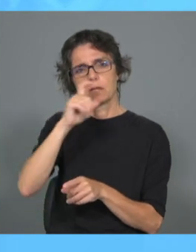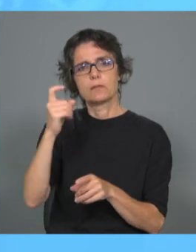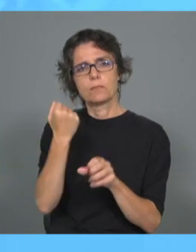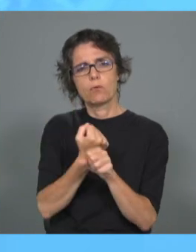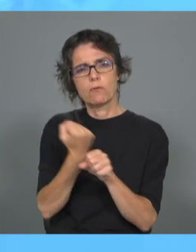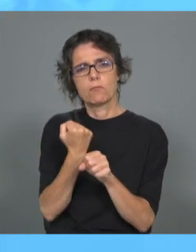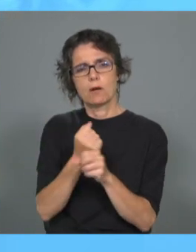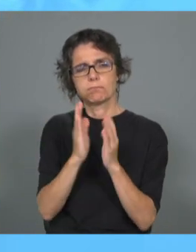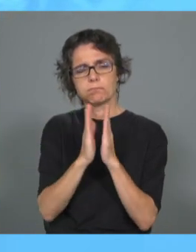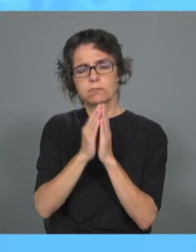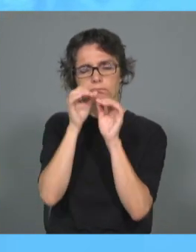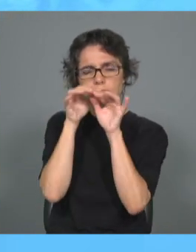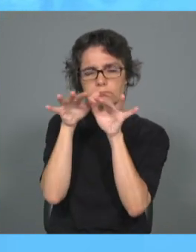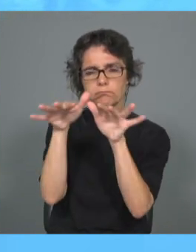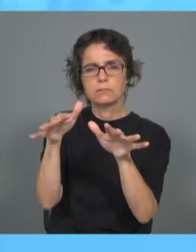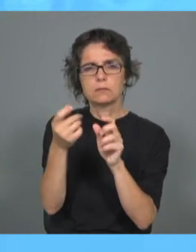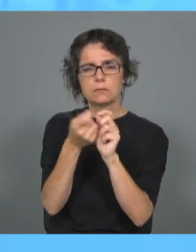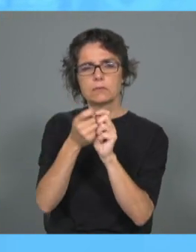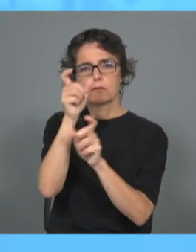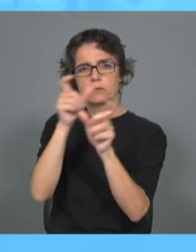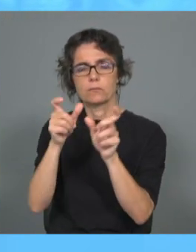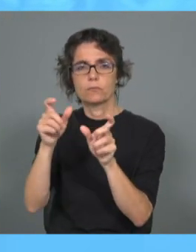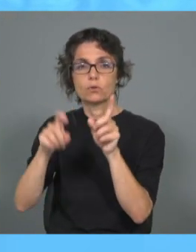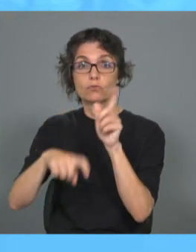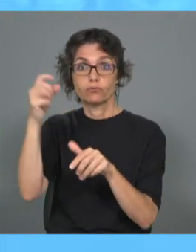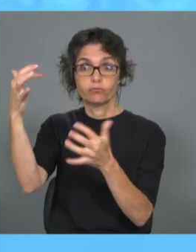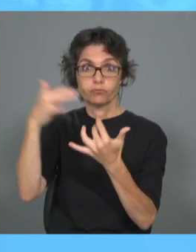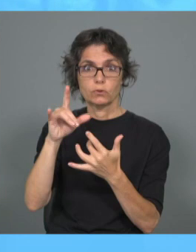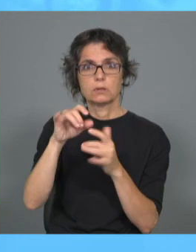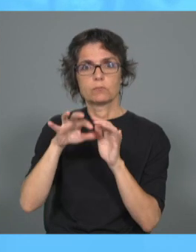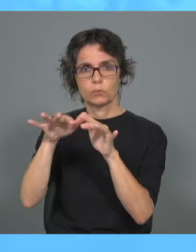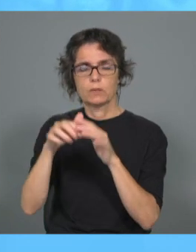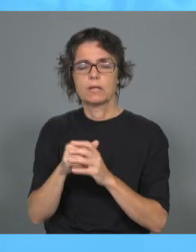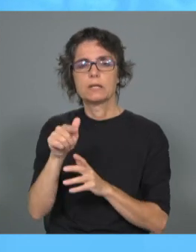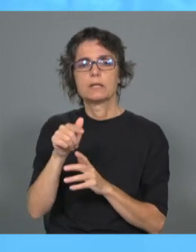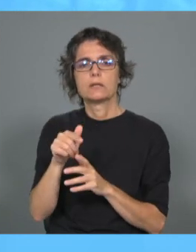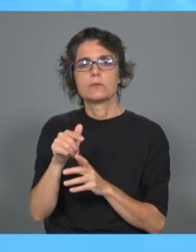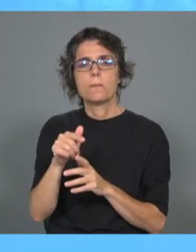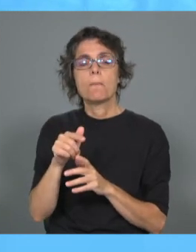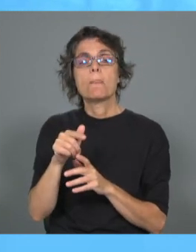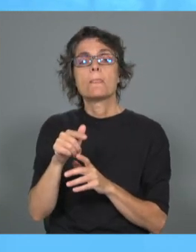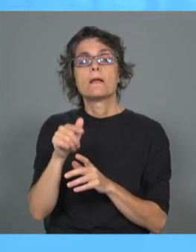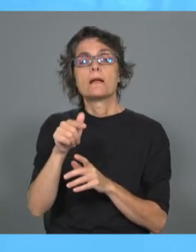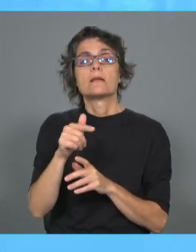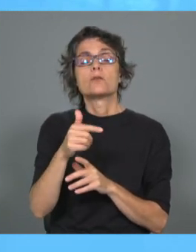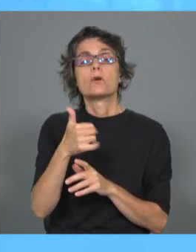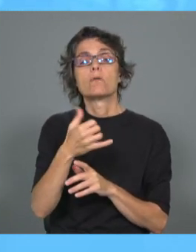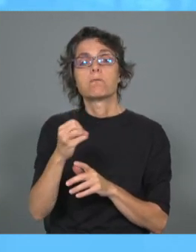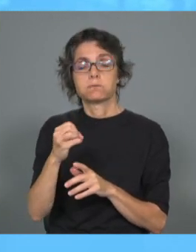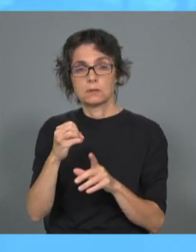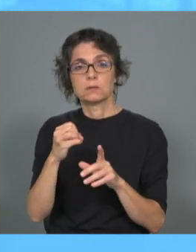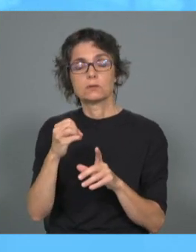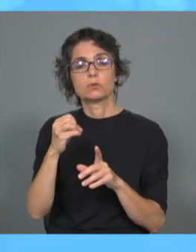Igreja, também de proximidade aos migrantes e refugiados. Será o 20º domingo do Tempo